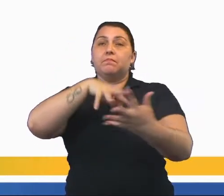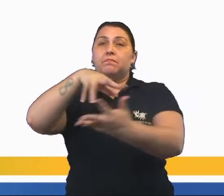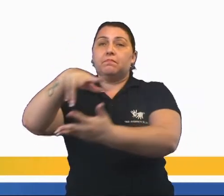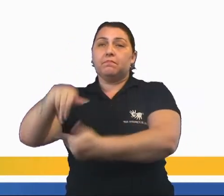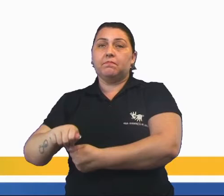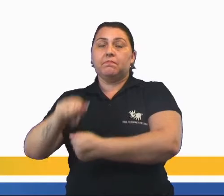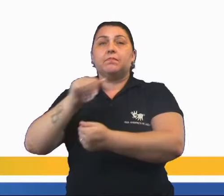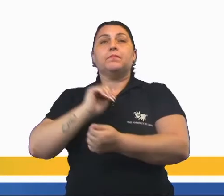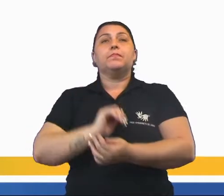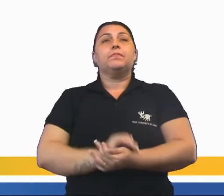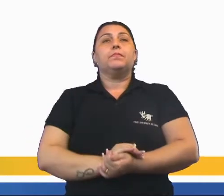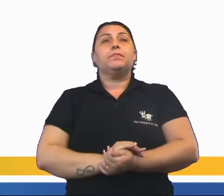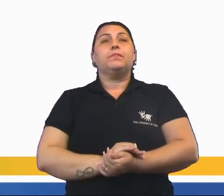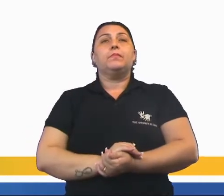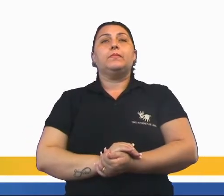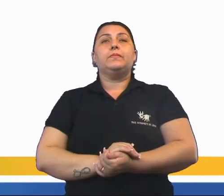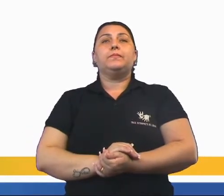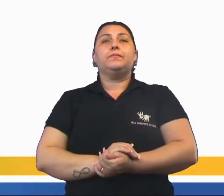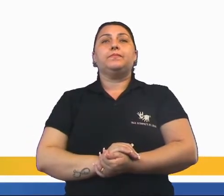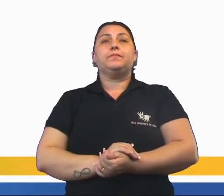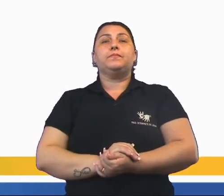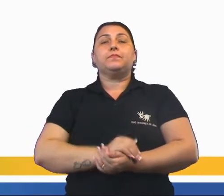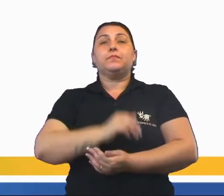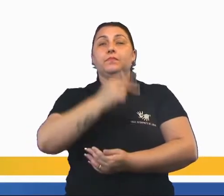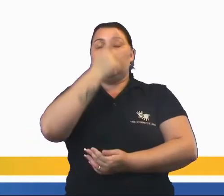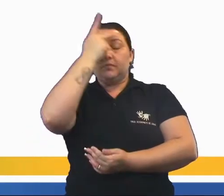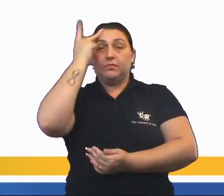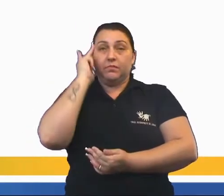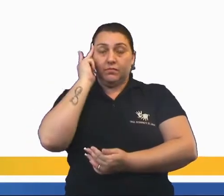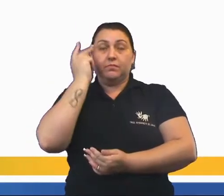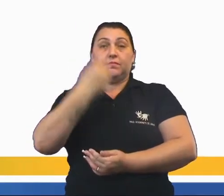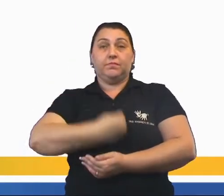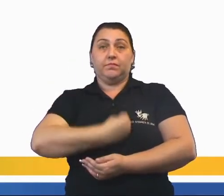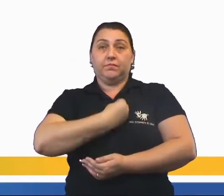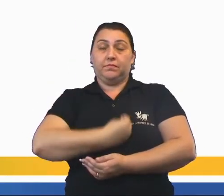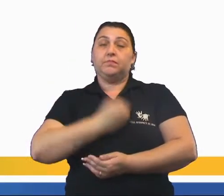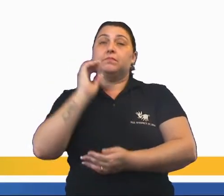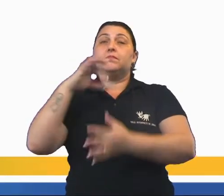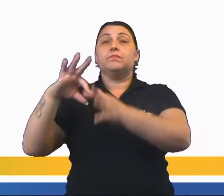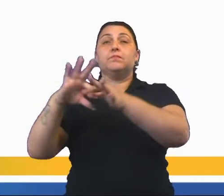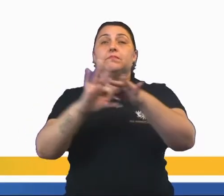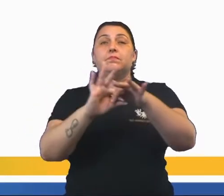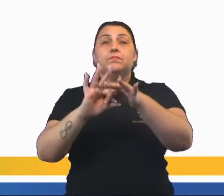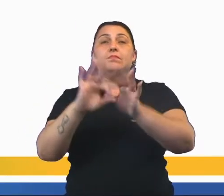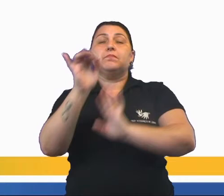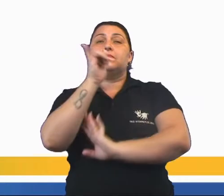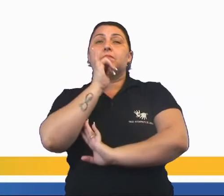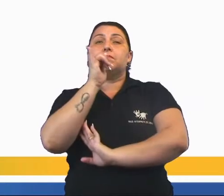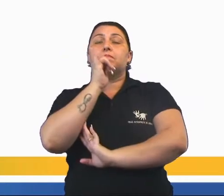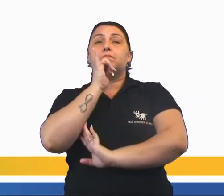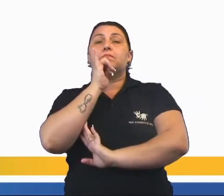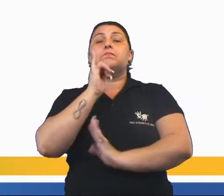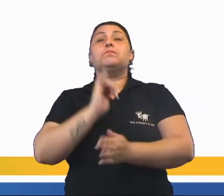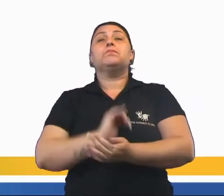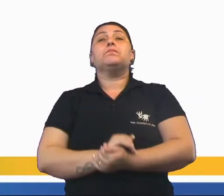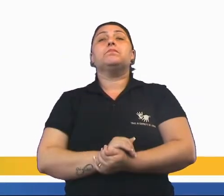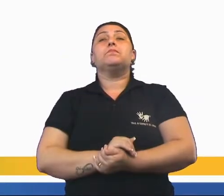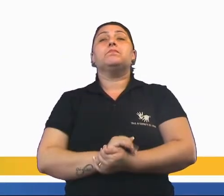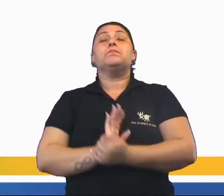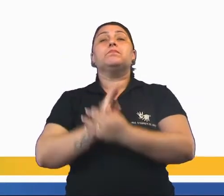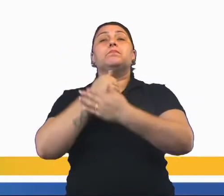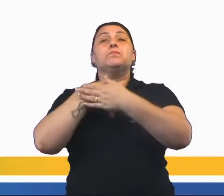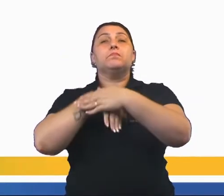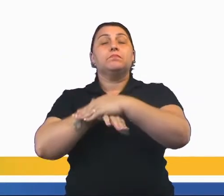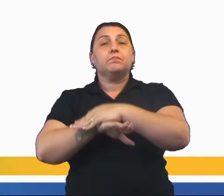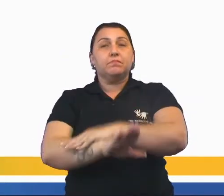mundo que os seus adeptos vivem nesse contexto. Ok? Por exemplo, há uma religião que guarda